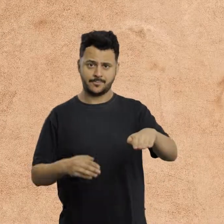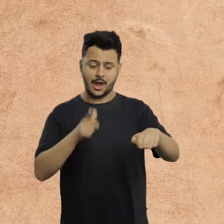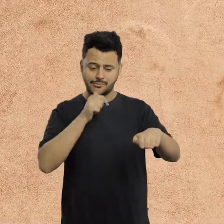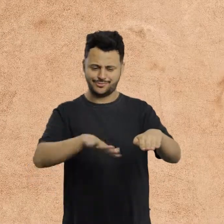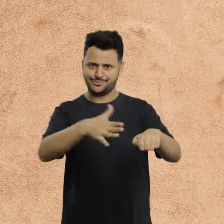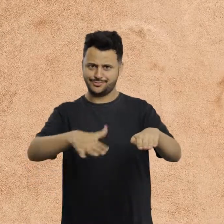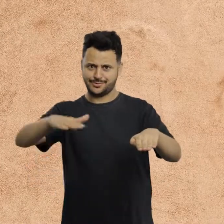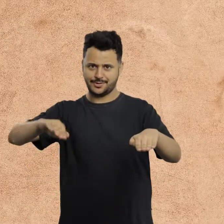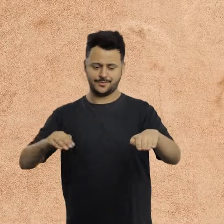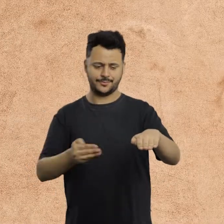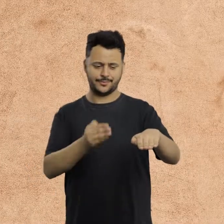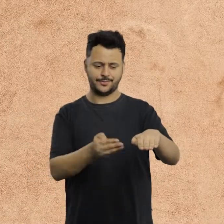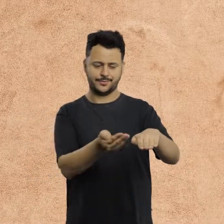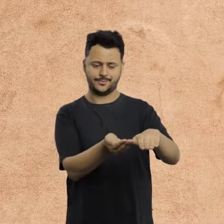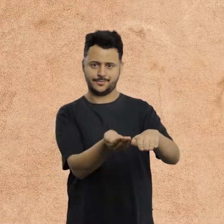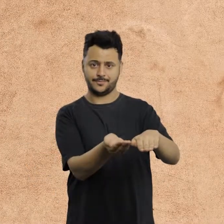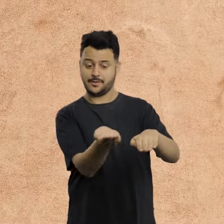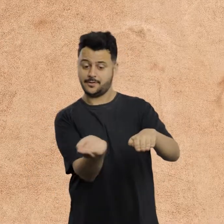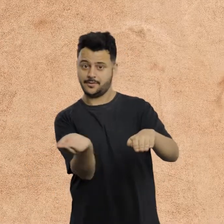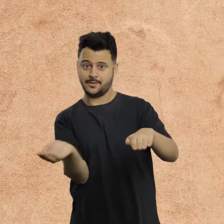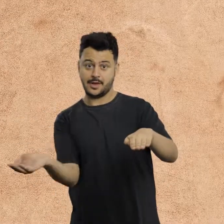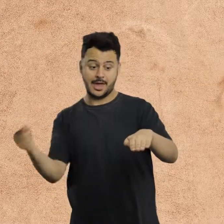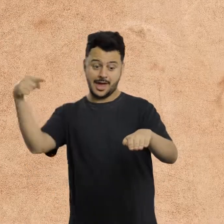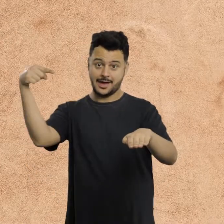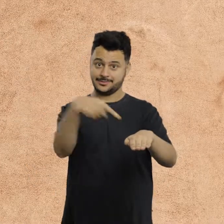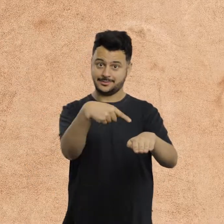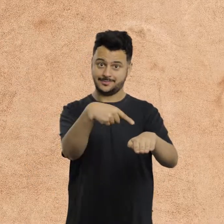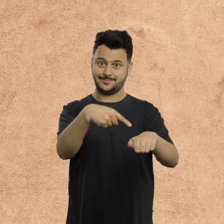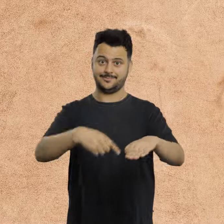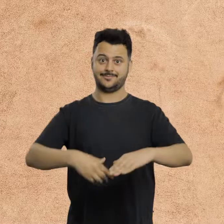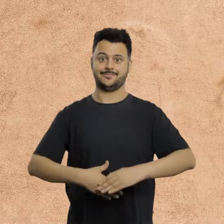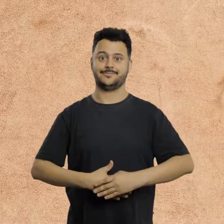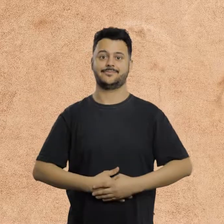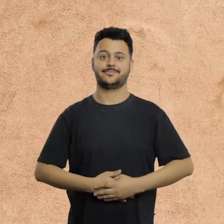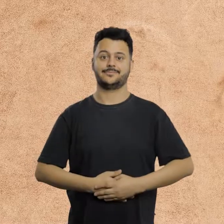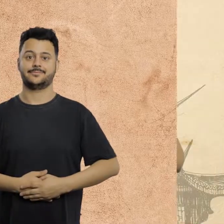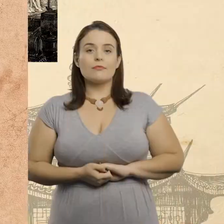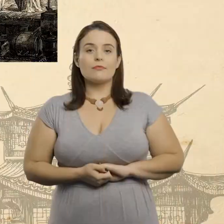Cais. Lugar no porto de embarque e desembarque.